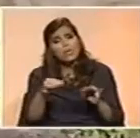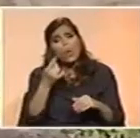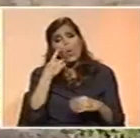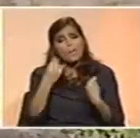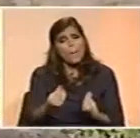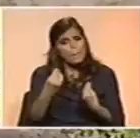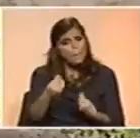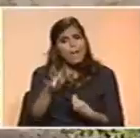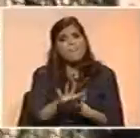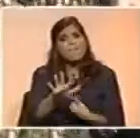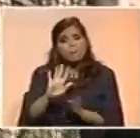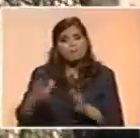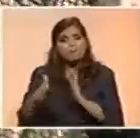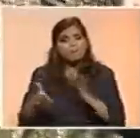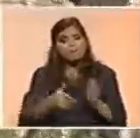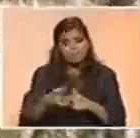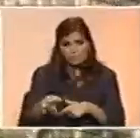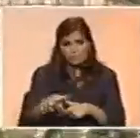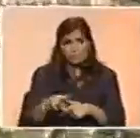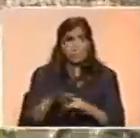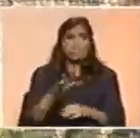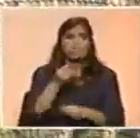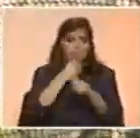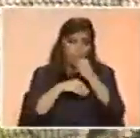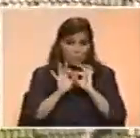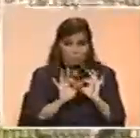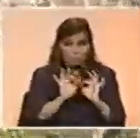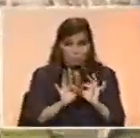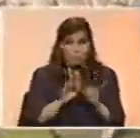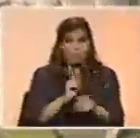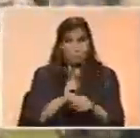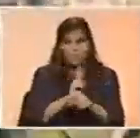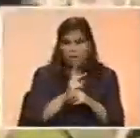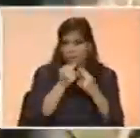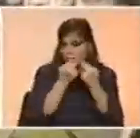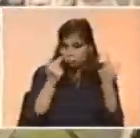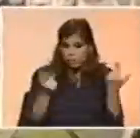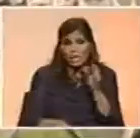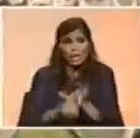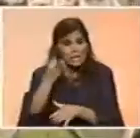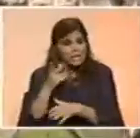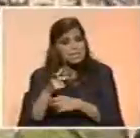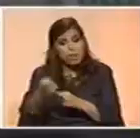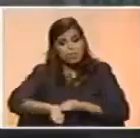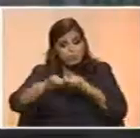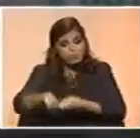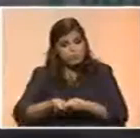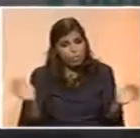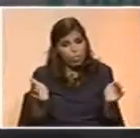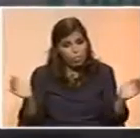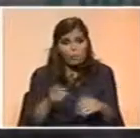conhecem a forma de os produzir. Já que na dieta vegetariana o truque é a diversidade, a criação de hortas pode ser uma boa